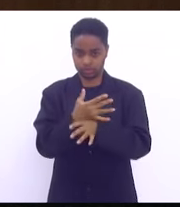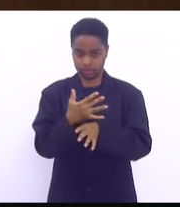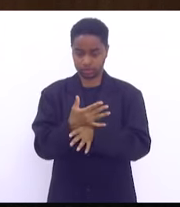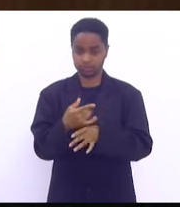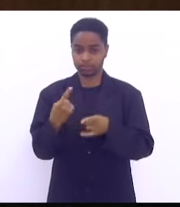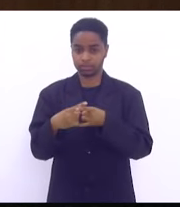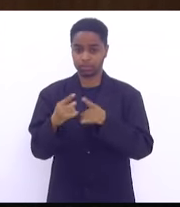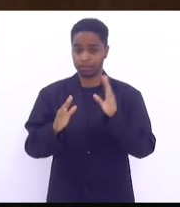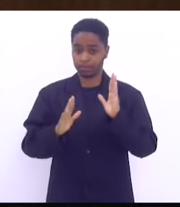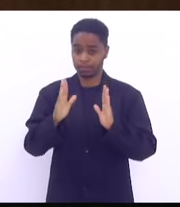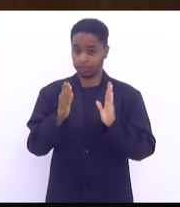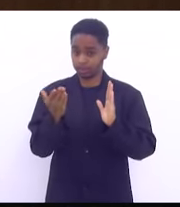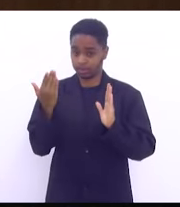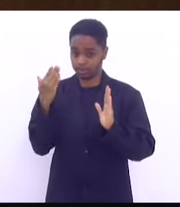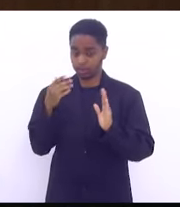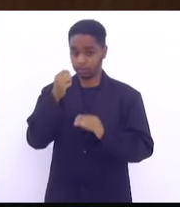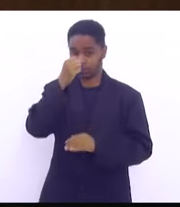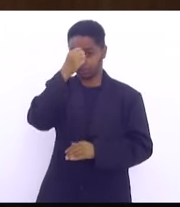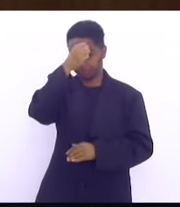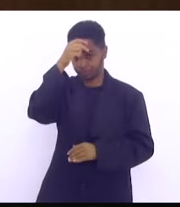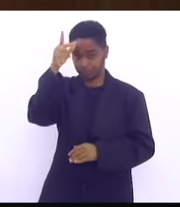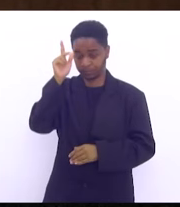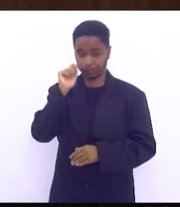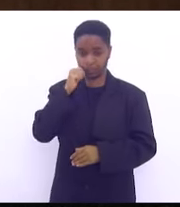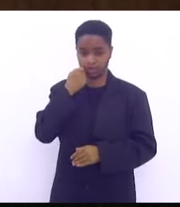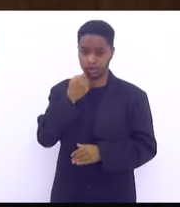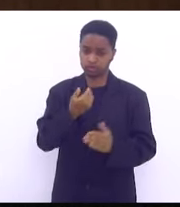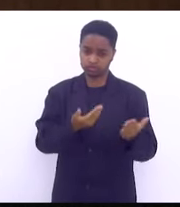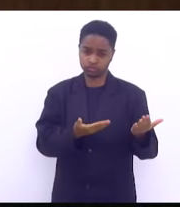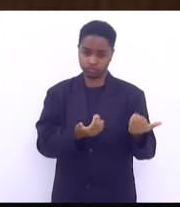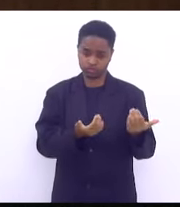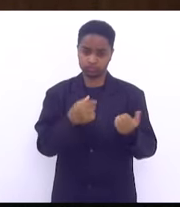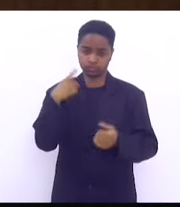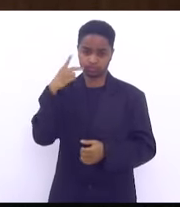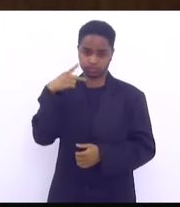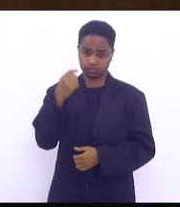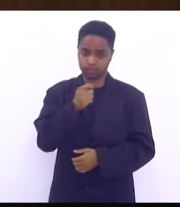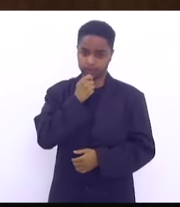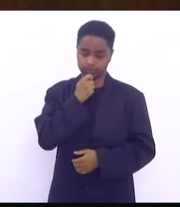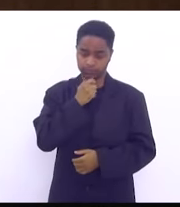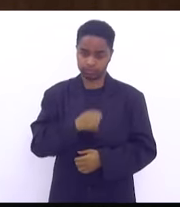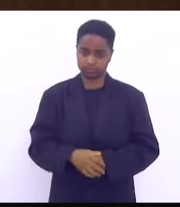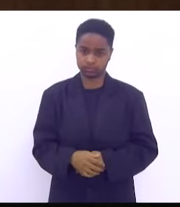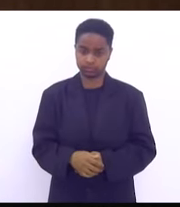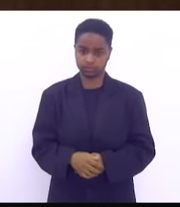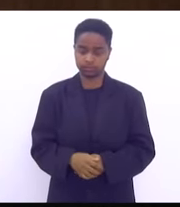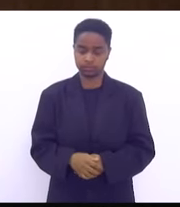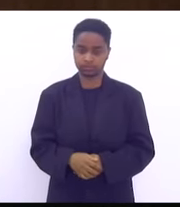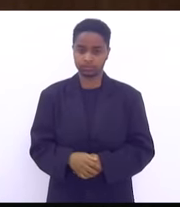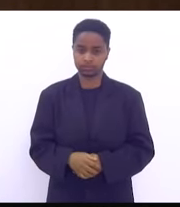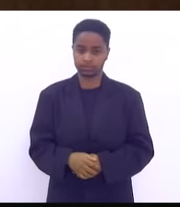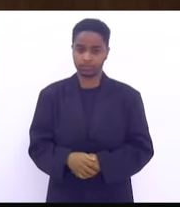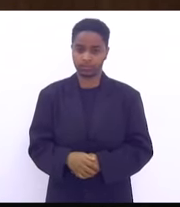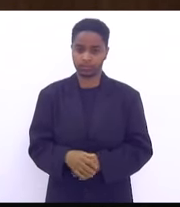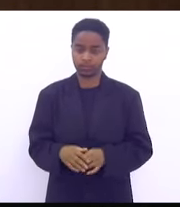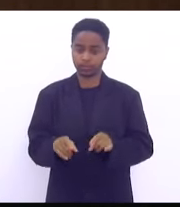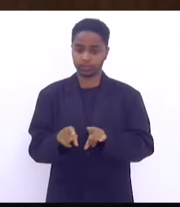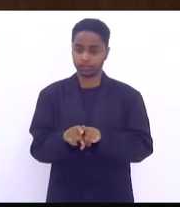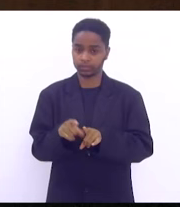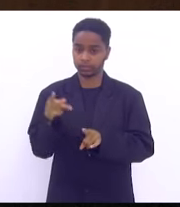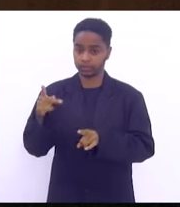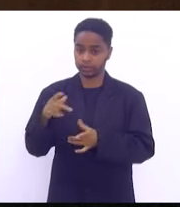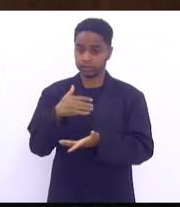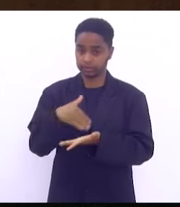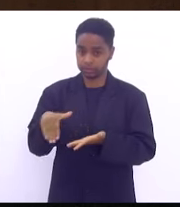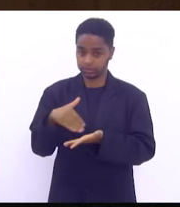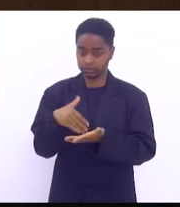Nessa época, o prefeito Eduardo Paes era um jovem vereador. Seu secretário de urbanismo é